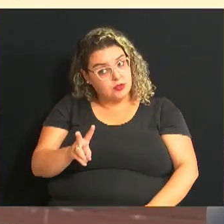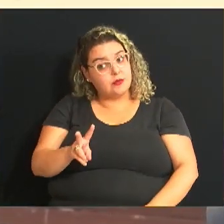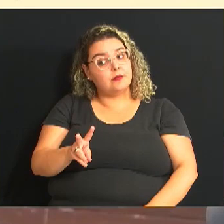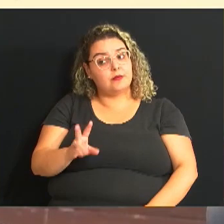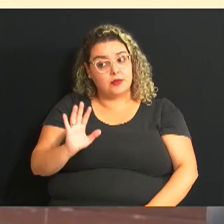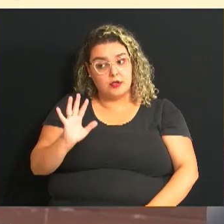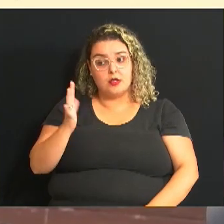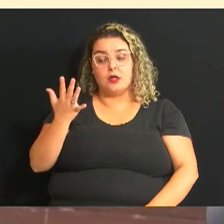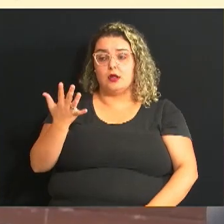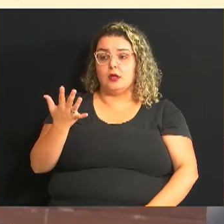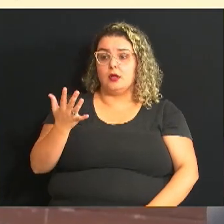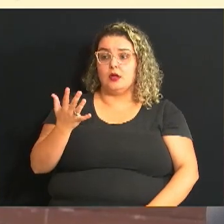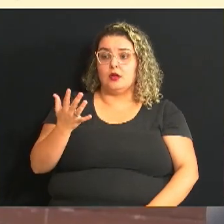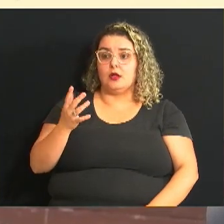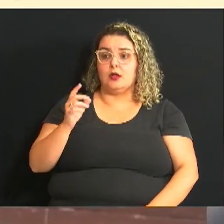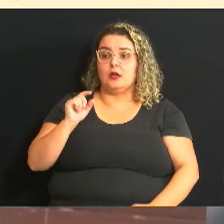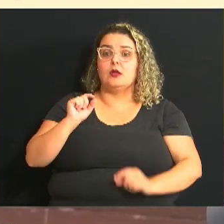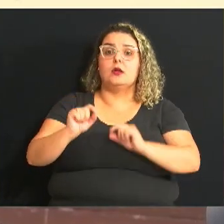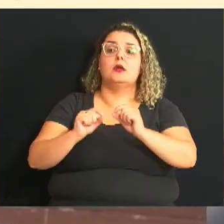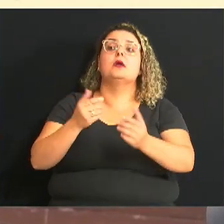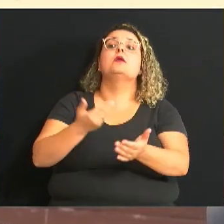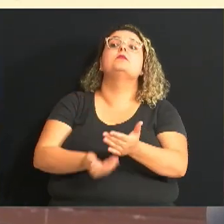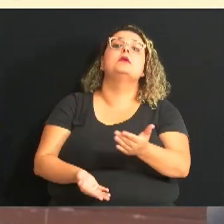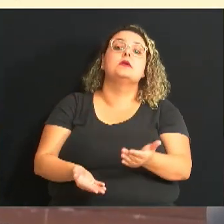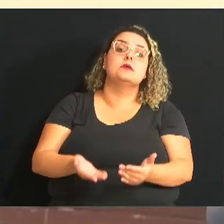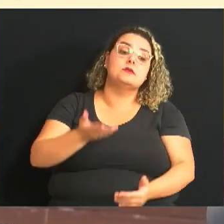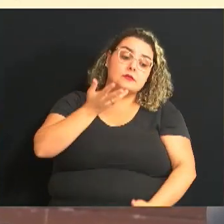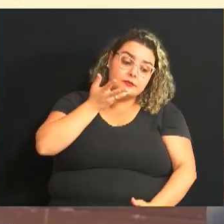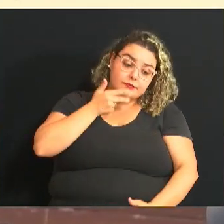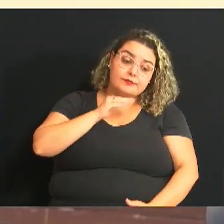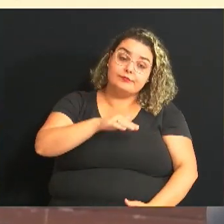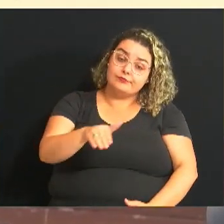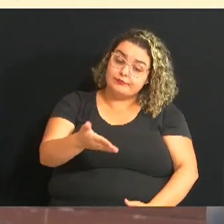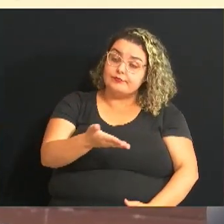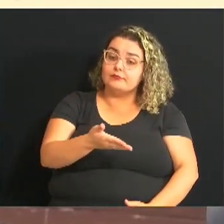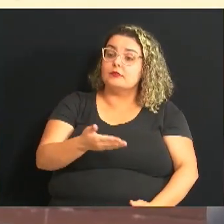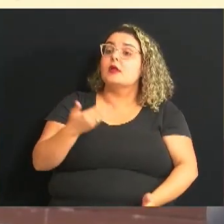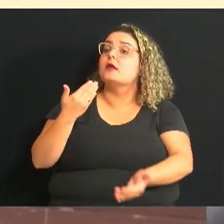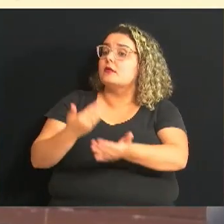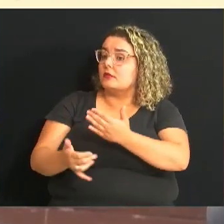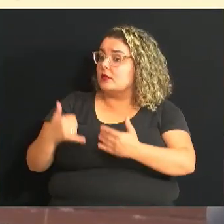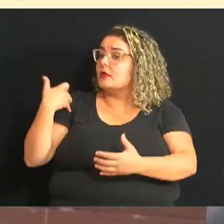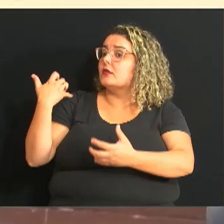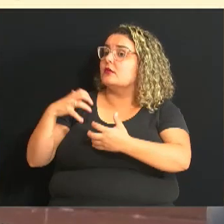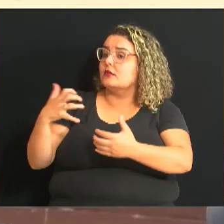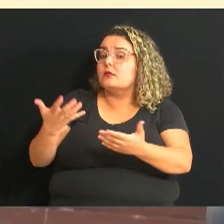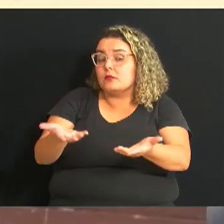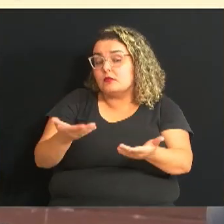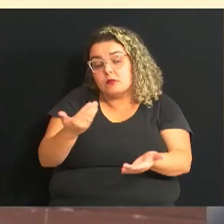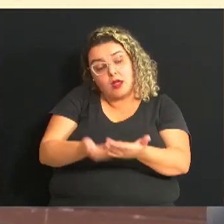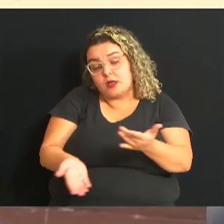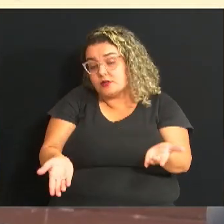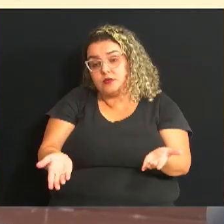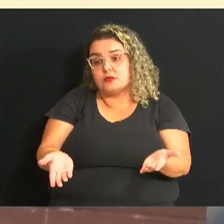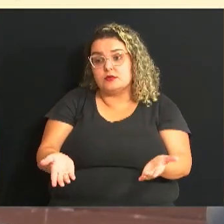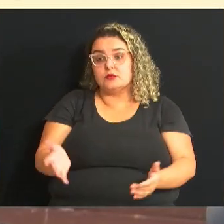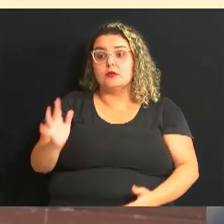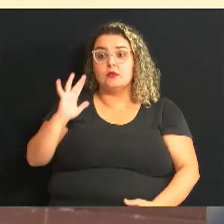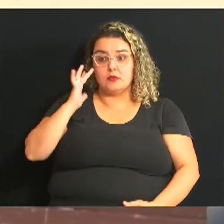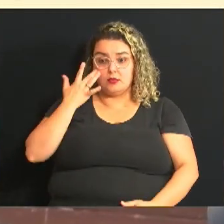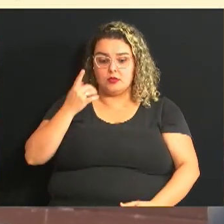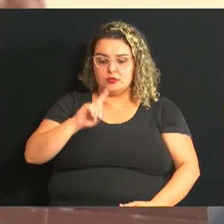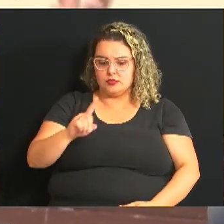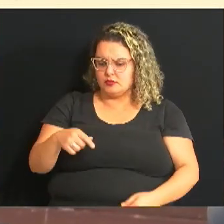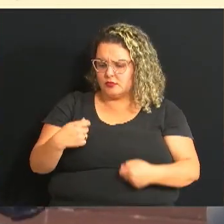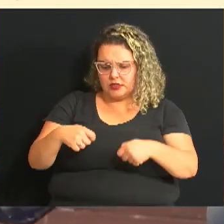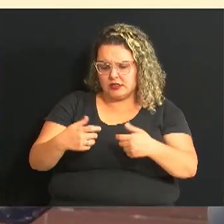aí quem perde? As crianças. Quem perde? Os idosos. Então, eu acho que não precisa,